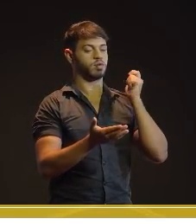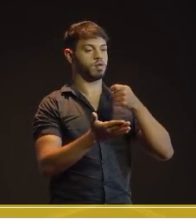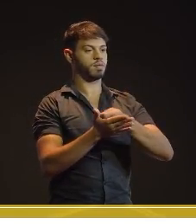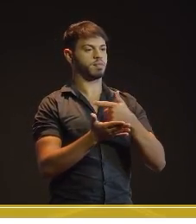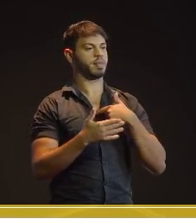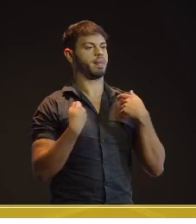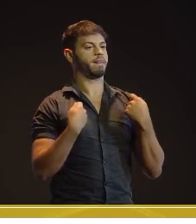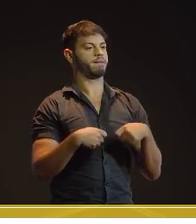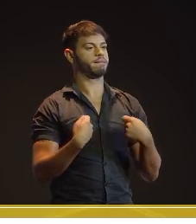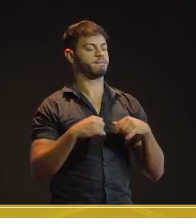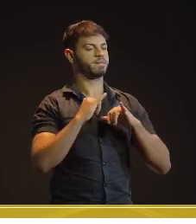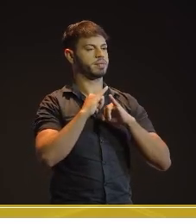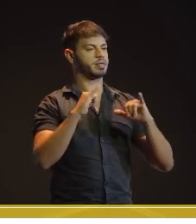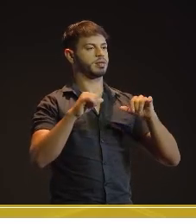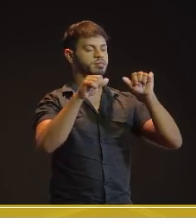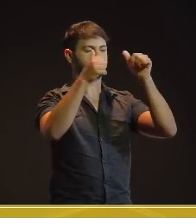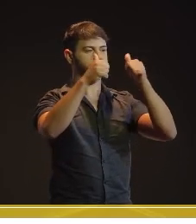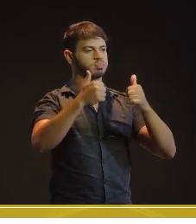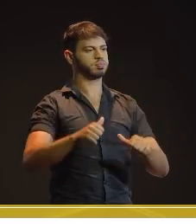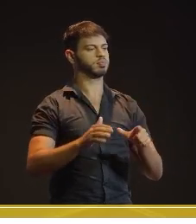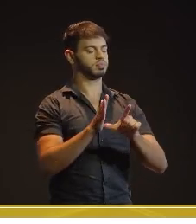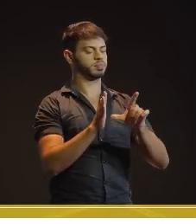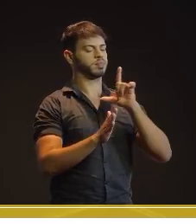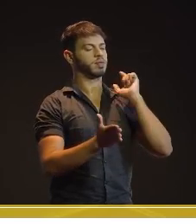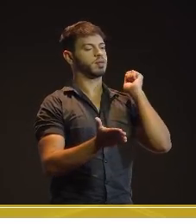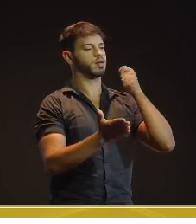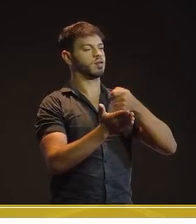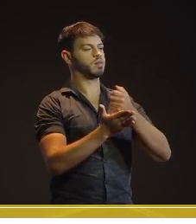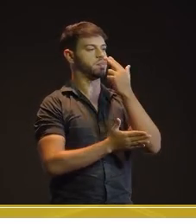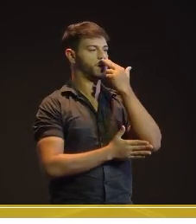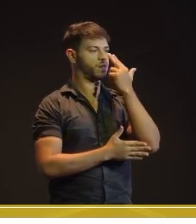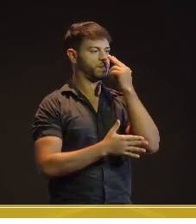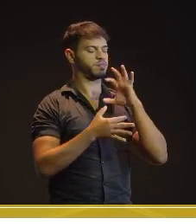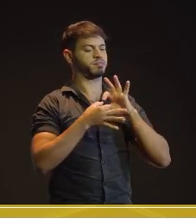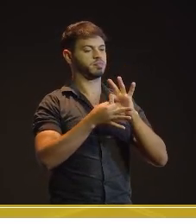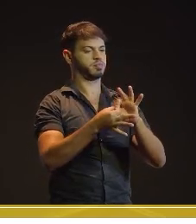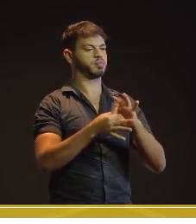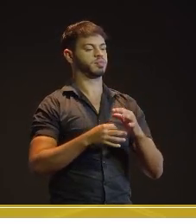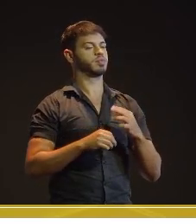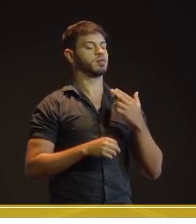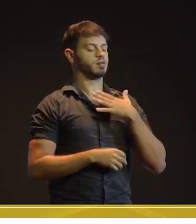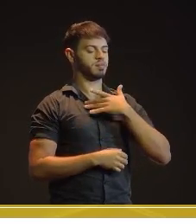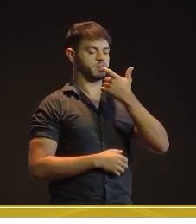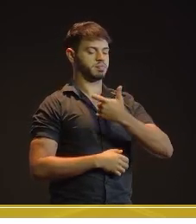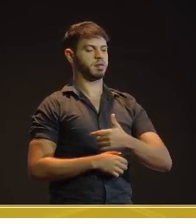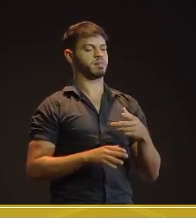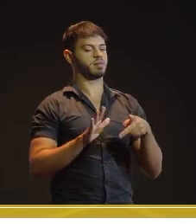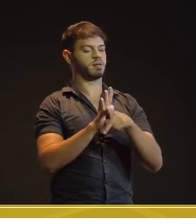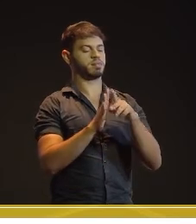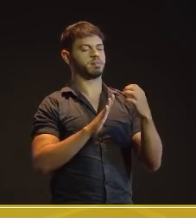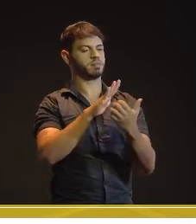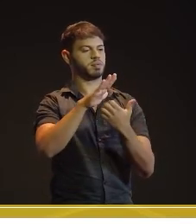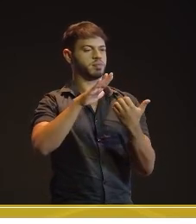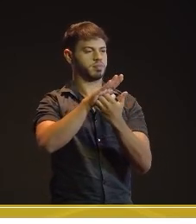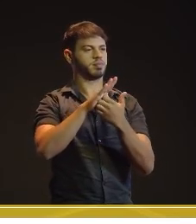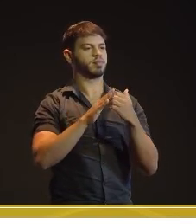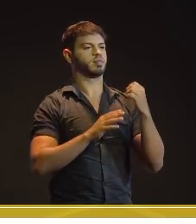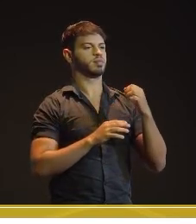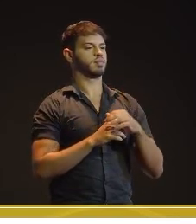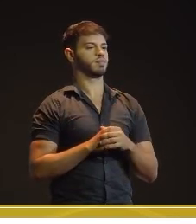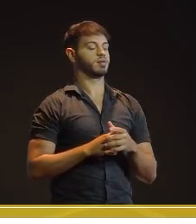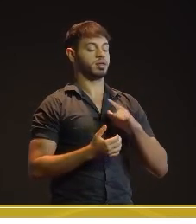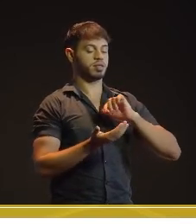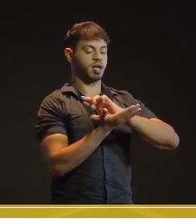eu asseguro de analisar o conector do módulo e comprar o mesmo conector para a minha usina. Por quê? Existem